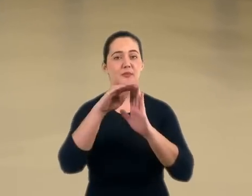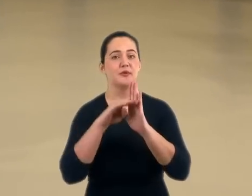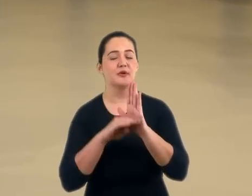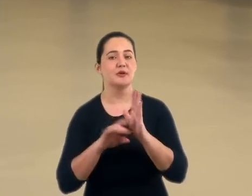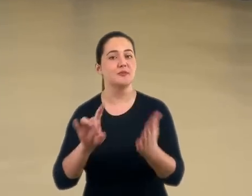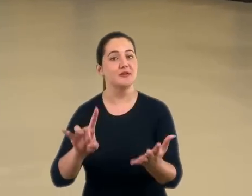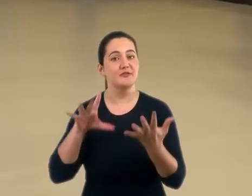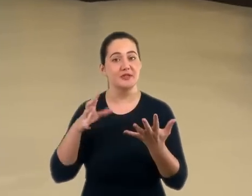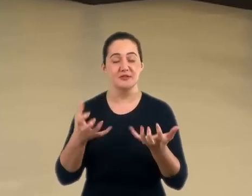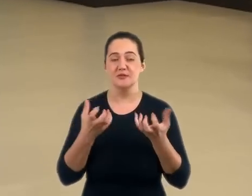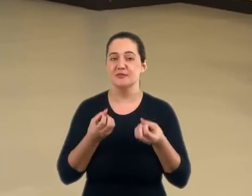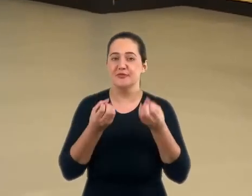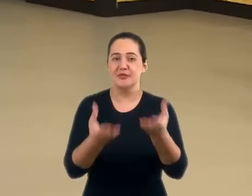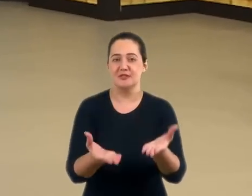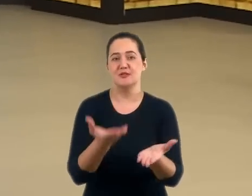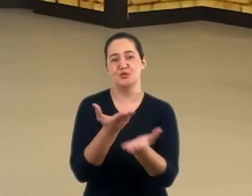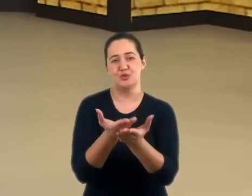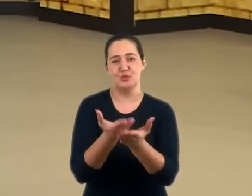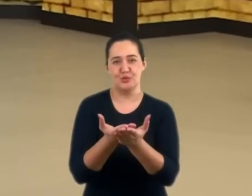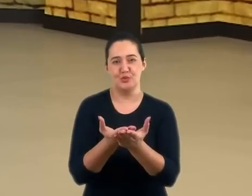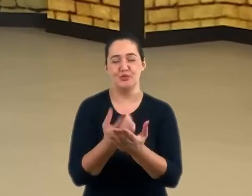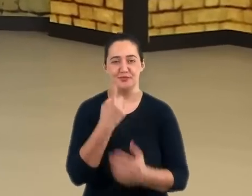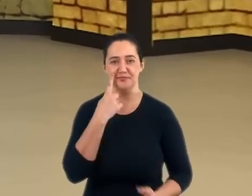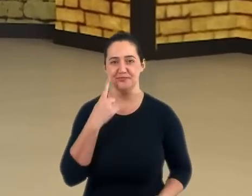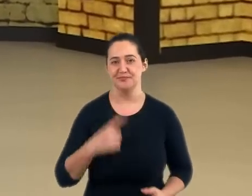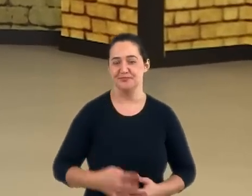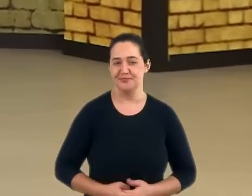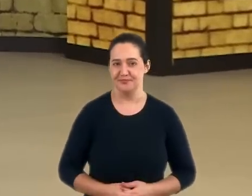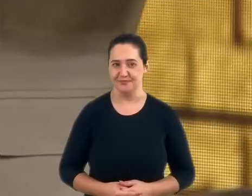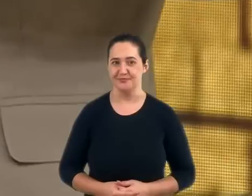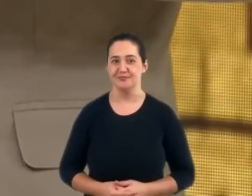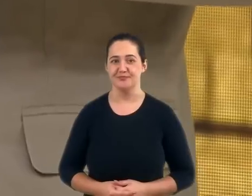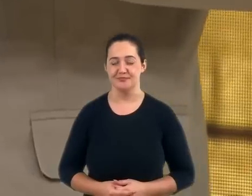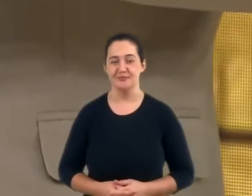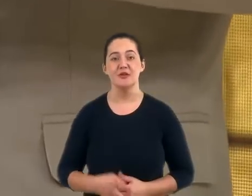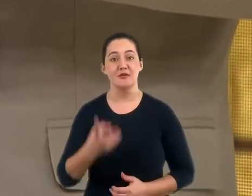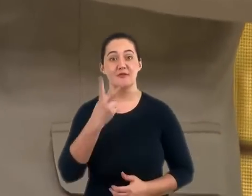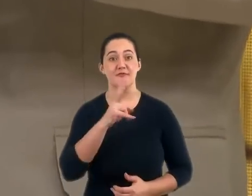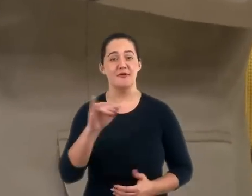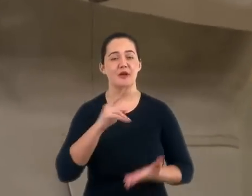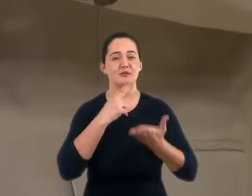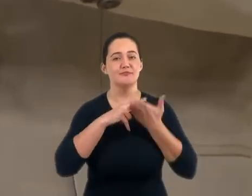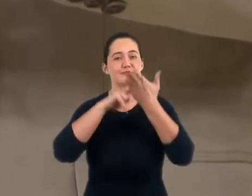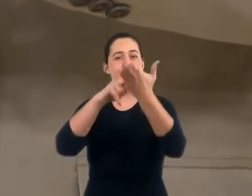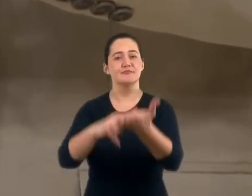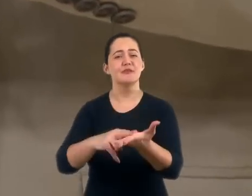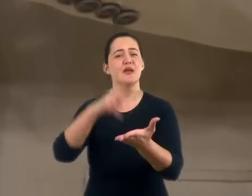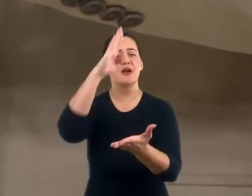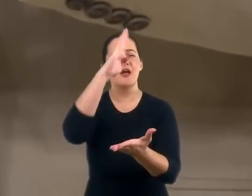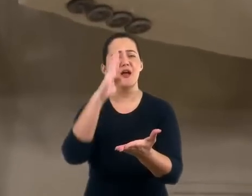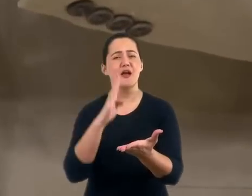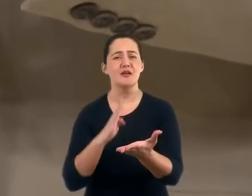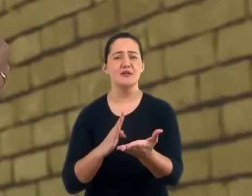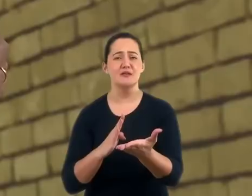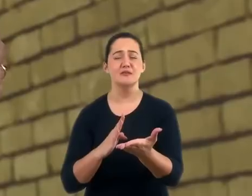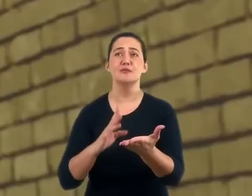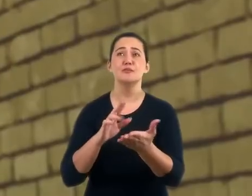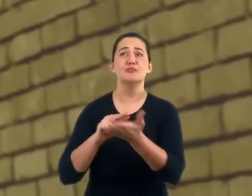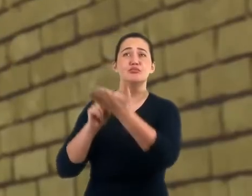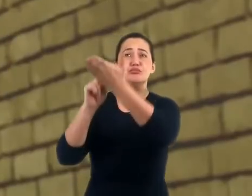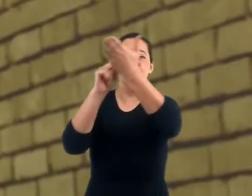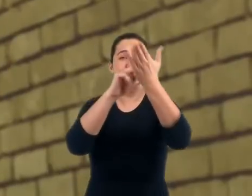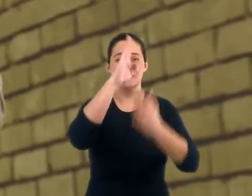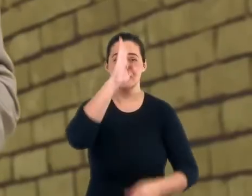De volta com o programa Evidências, eu quero oferecer para você o guia de estudos do nosso programa, que chegará gratuitamente para você em qualquer lugar do